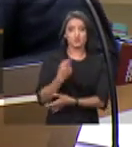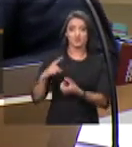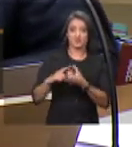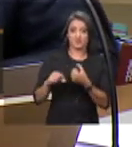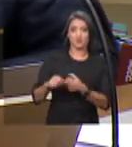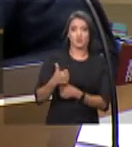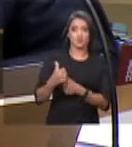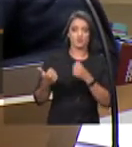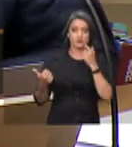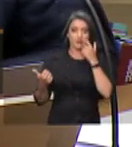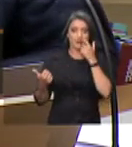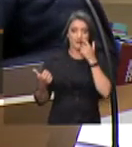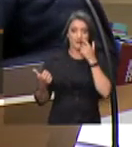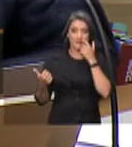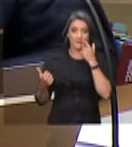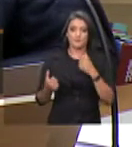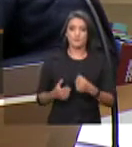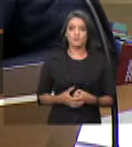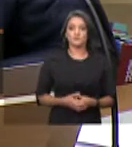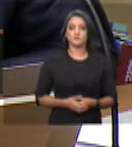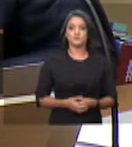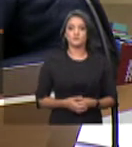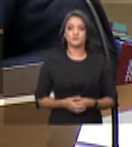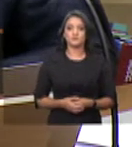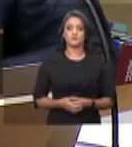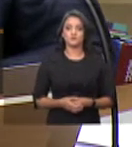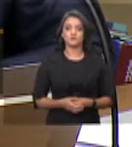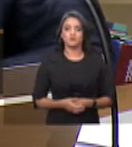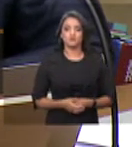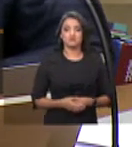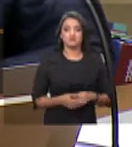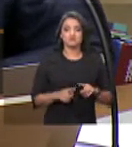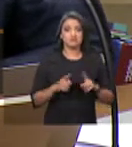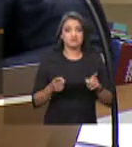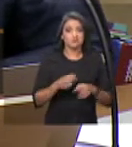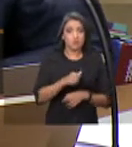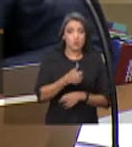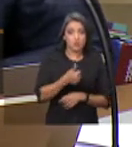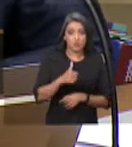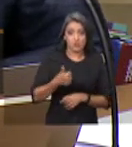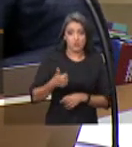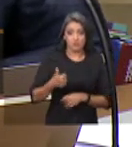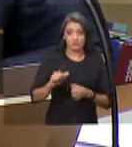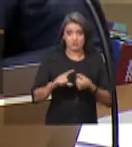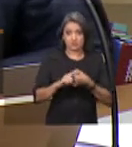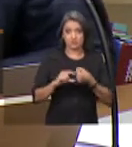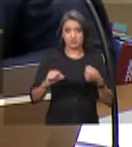se enquadram no 11 se o 11